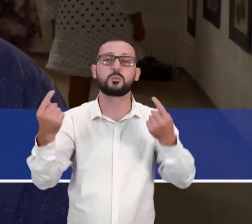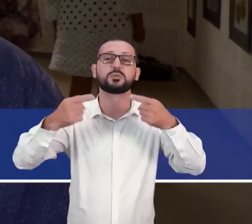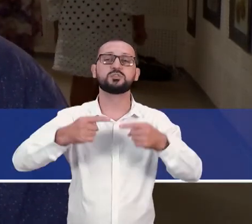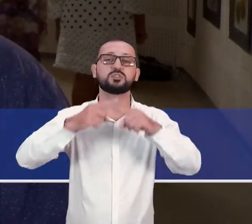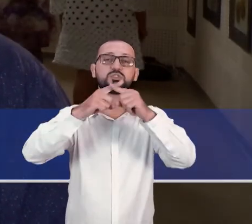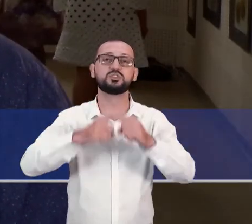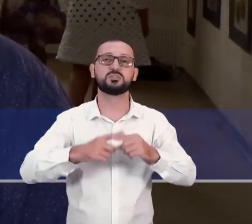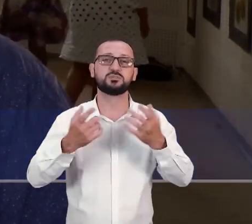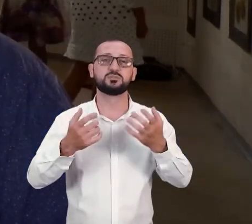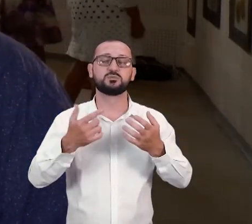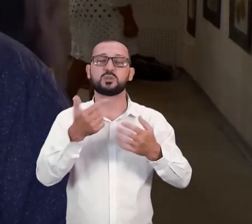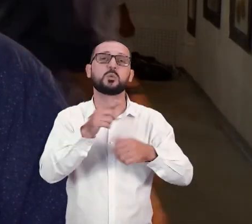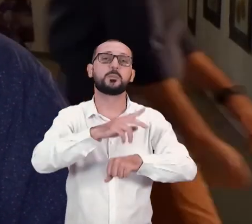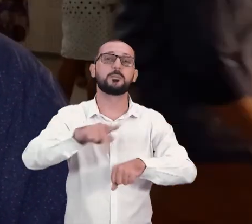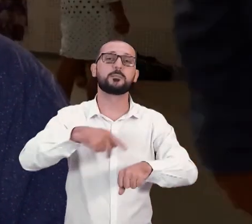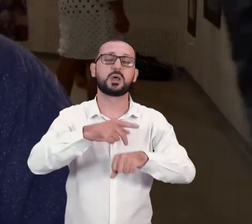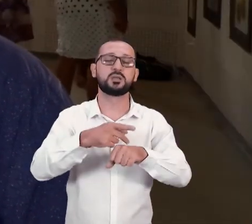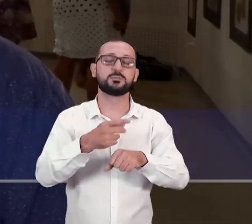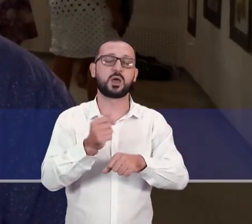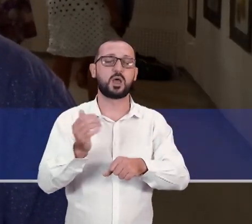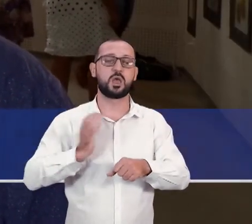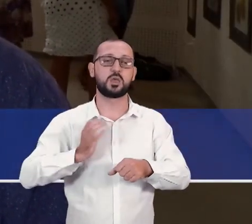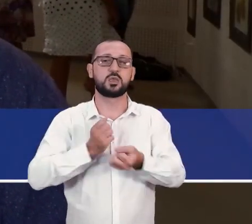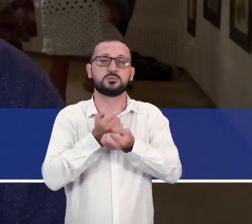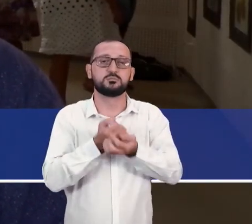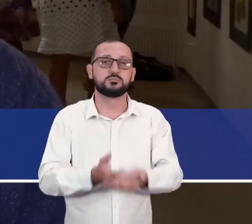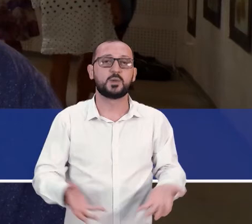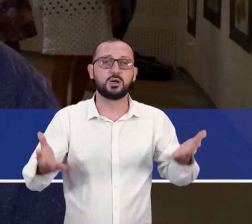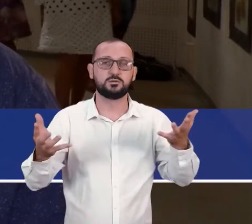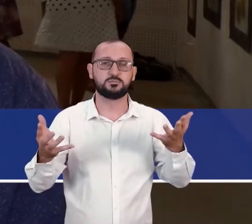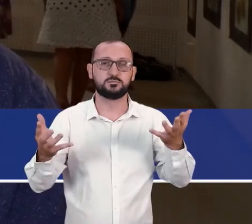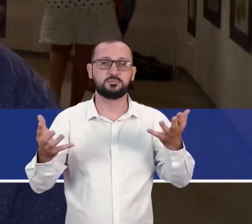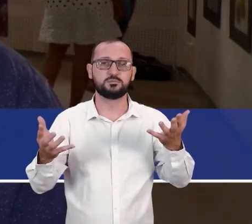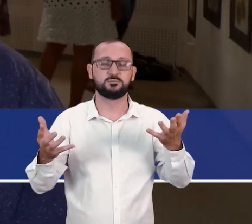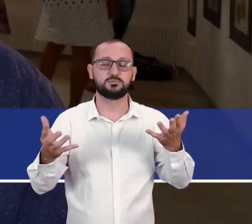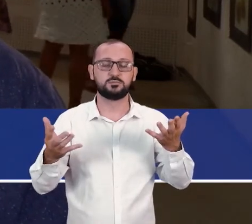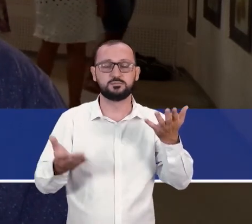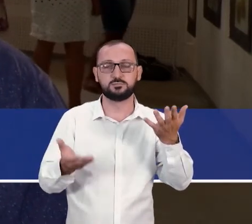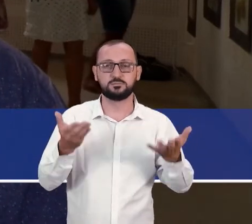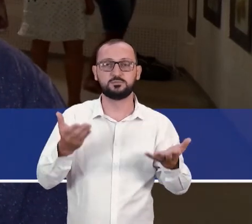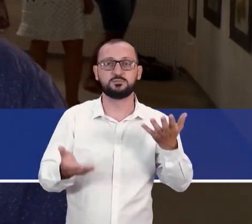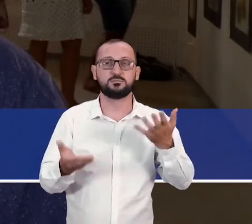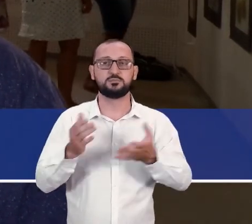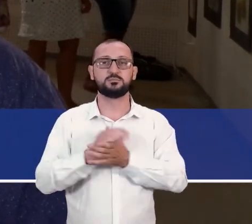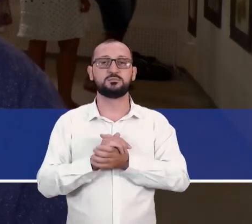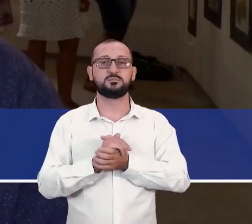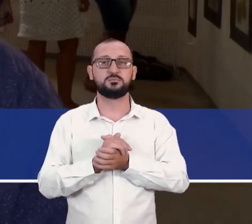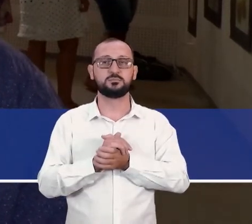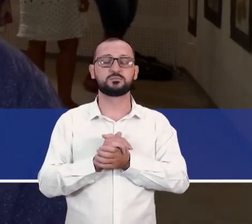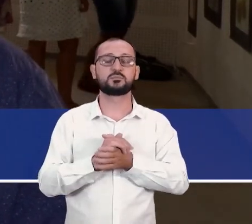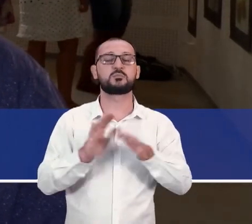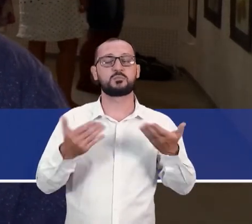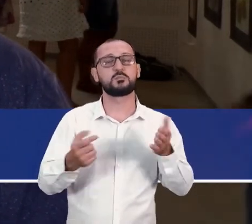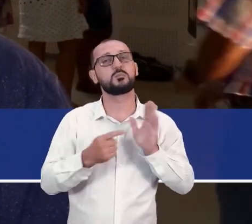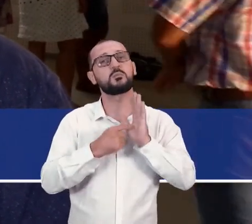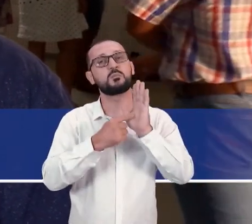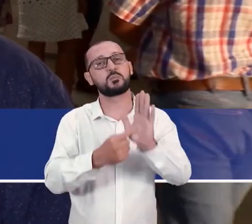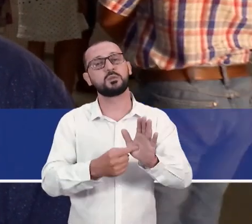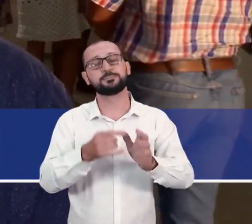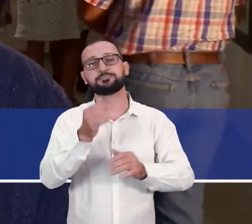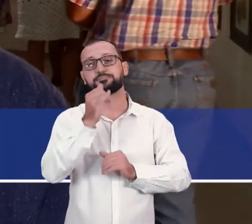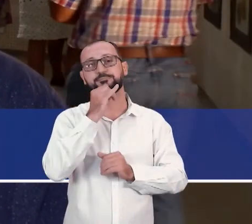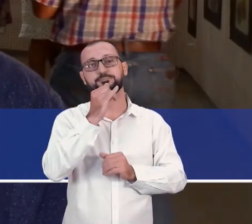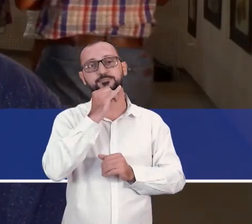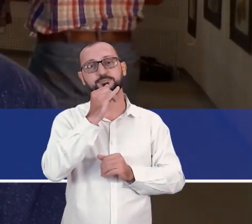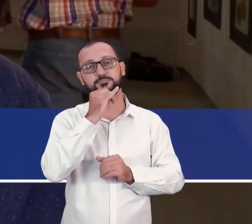uma nação capaz de distribuir riquezas de formas equilibradas. Então, assim, isso mostra,